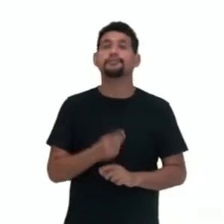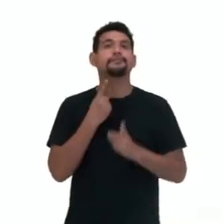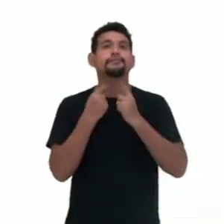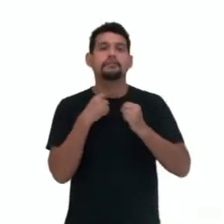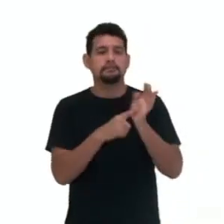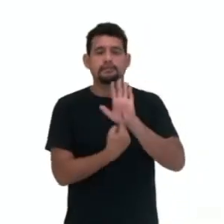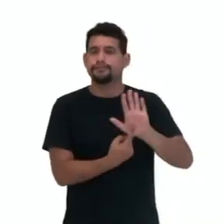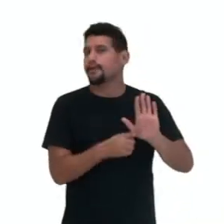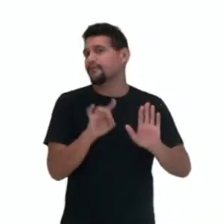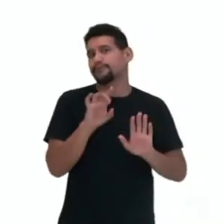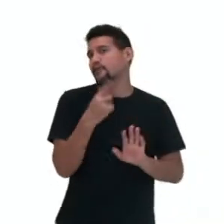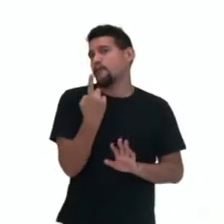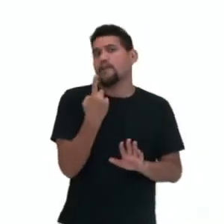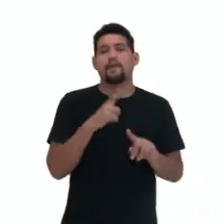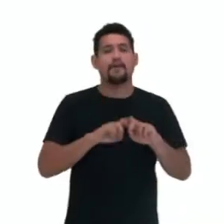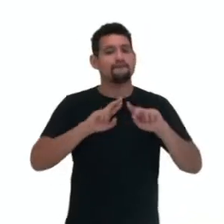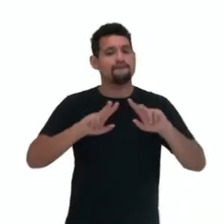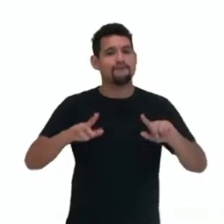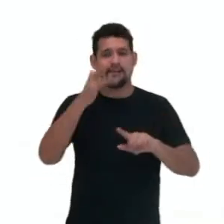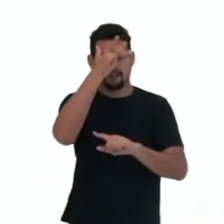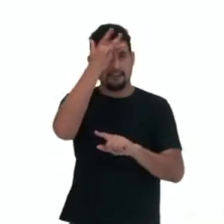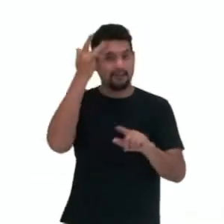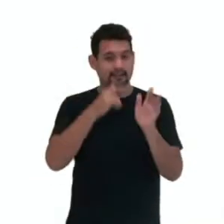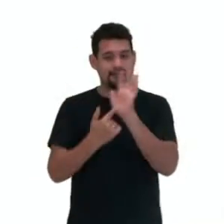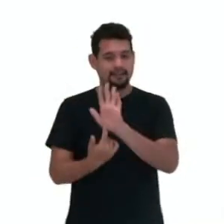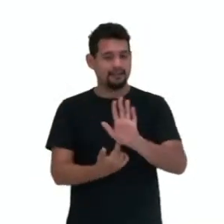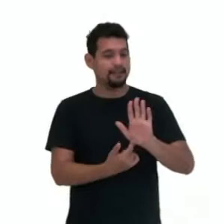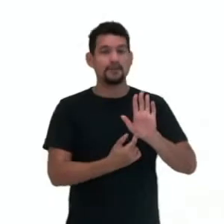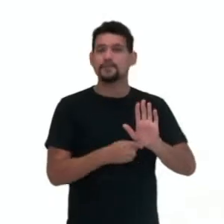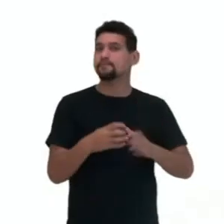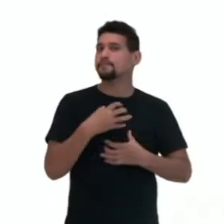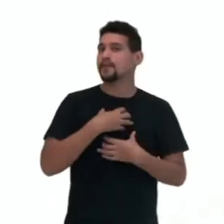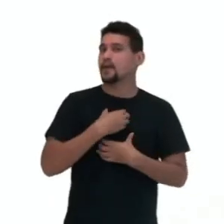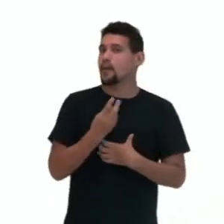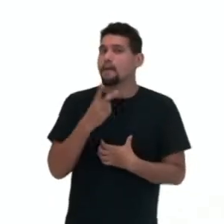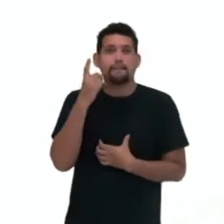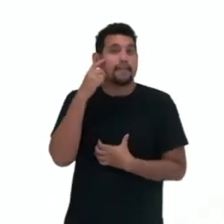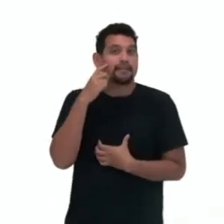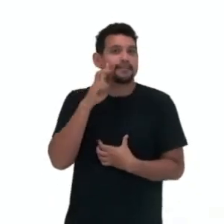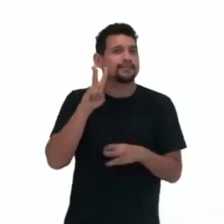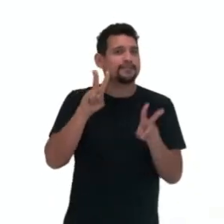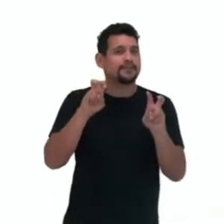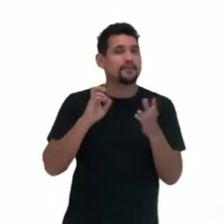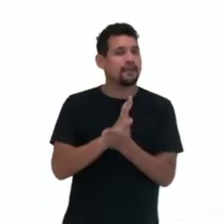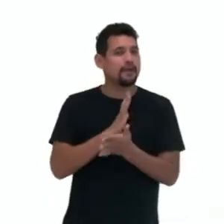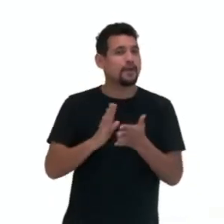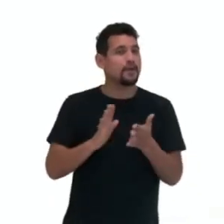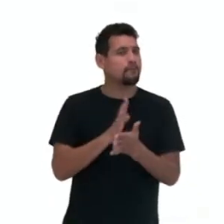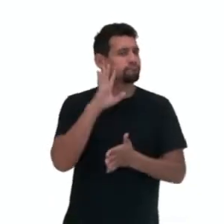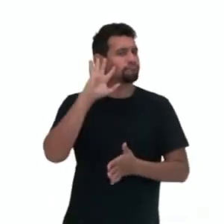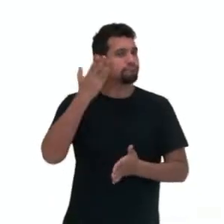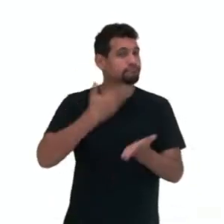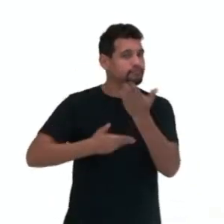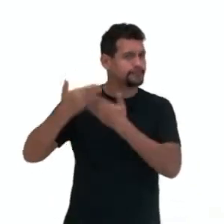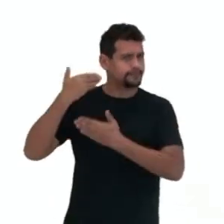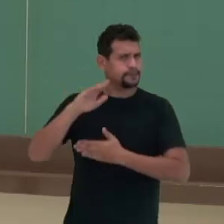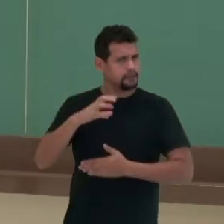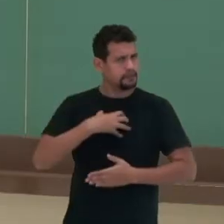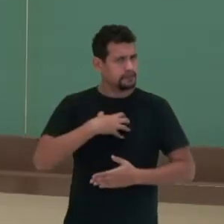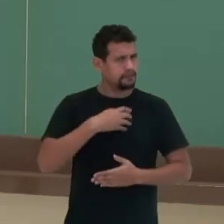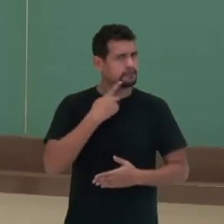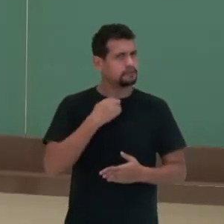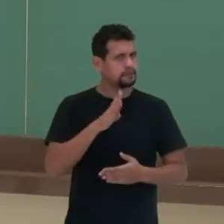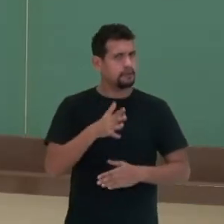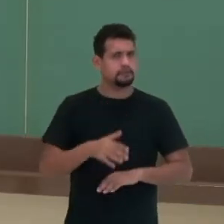não apenas uma, mas a muitas pessoas o que sente ou pensa sobre um determinado acontecimento? Já sentiu essa